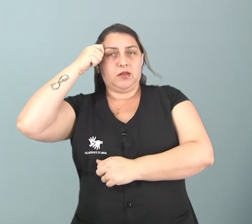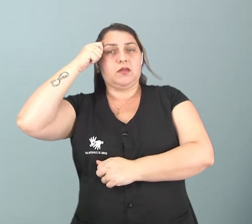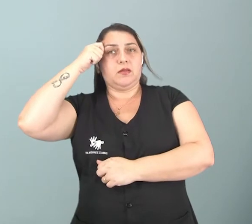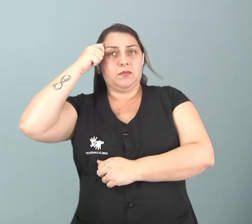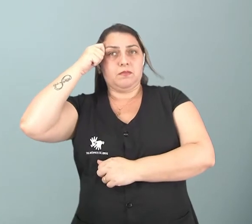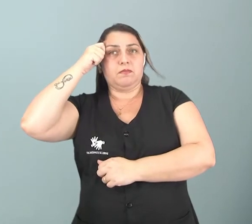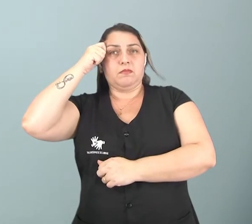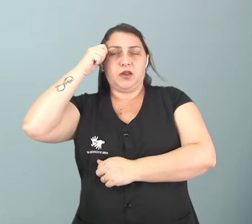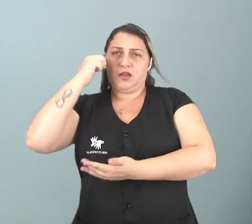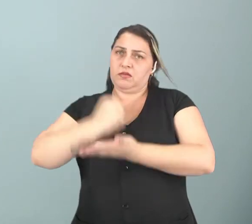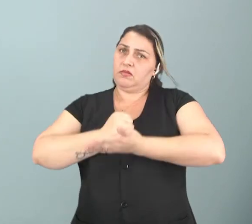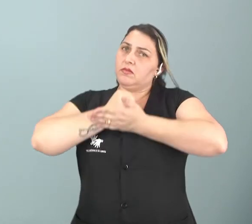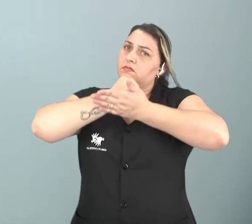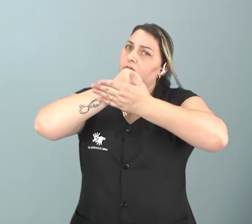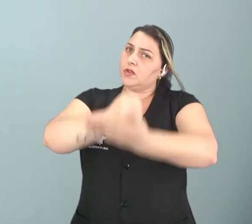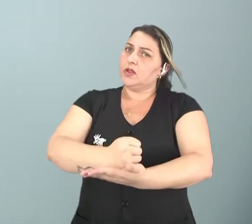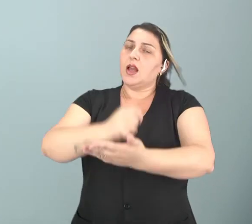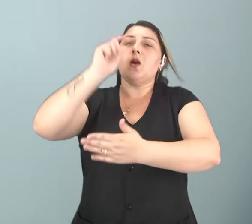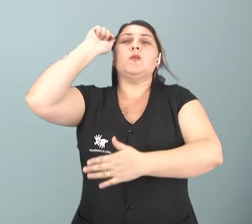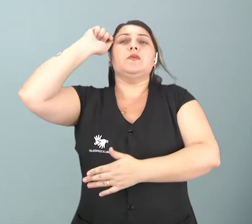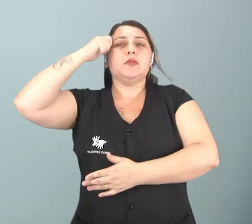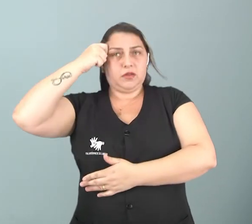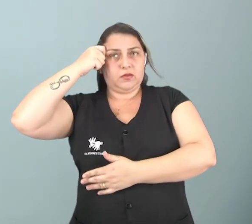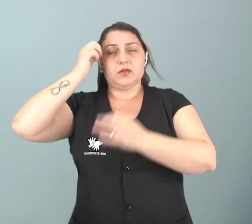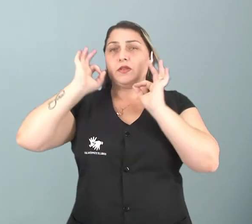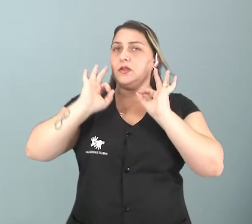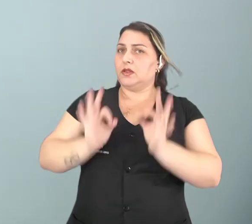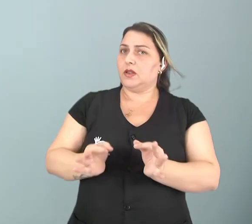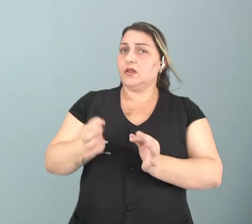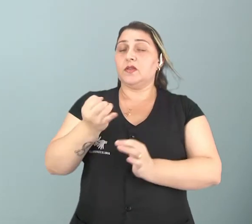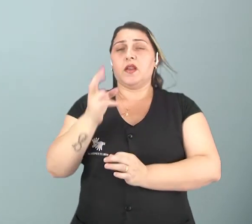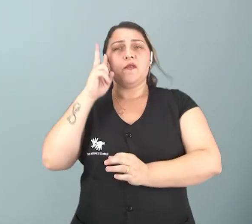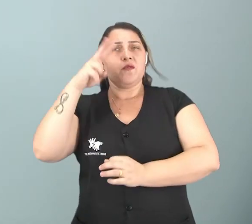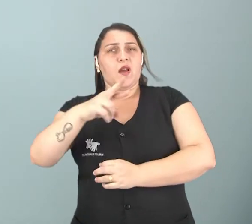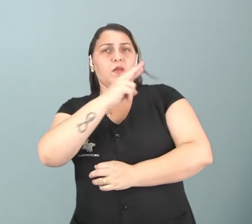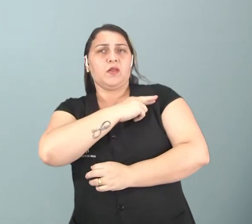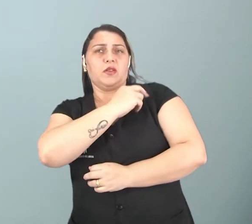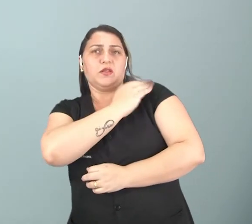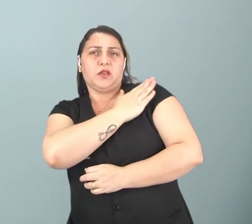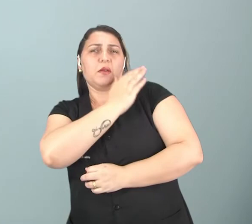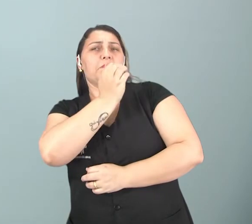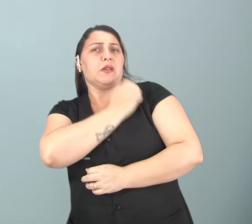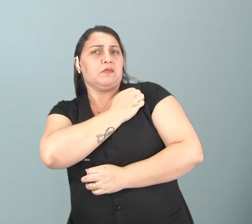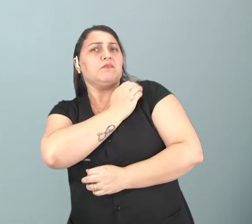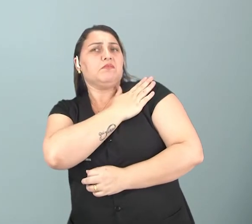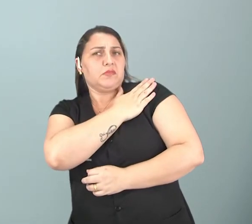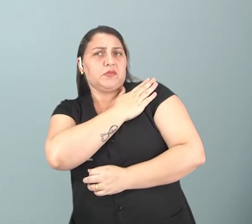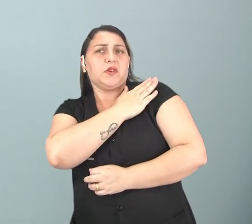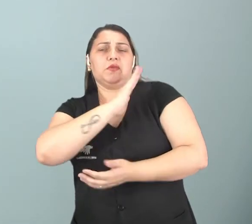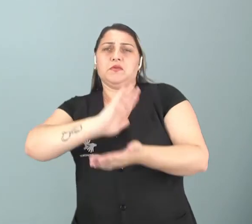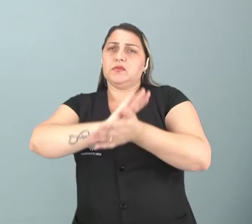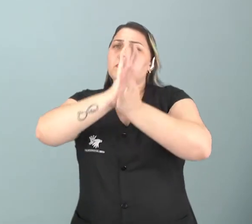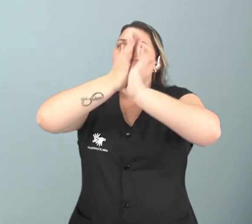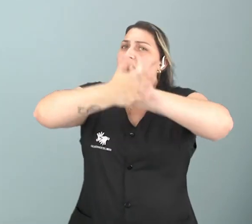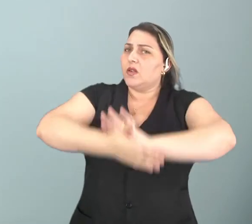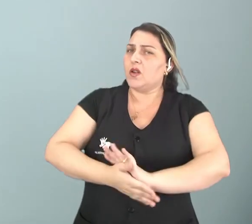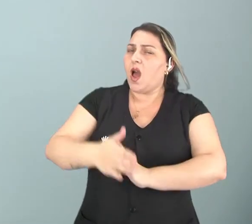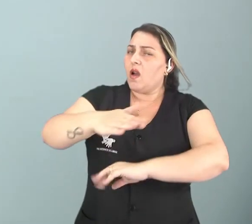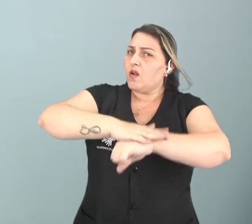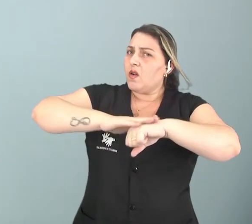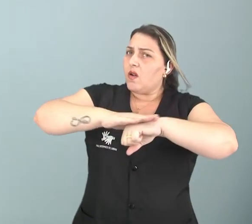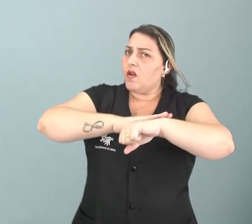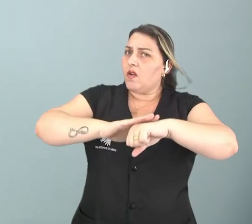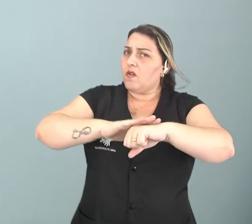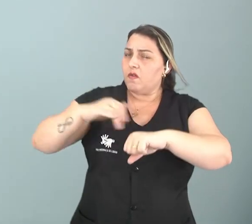eu defender os negros, certo? Então, se você vê alguém racista, alguém sendo preconceituoso, discriminatório, converse com alguém